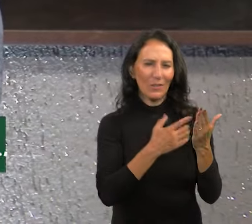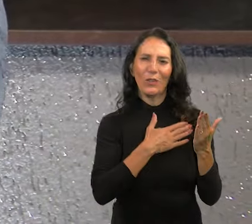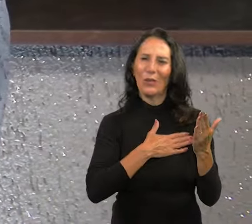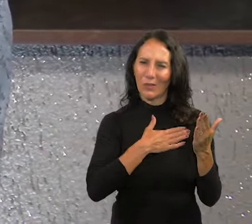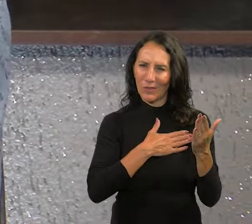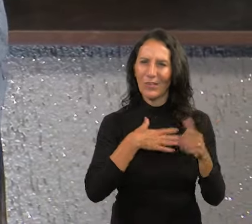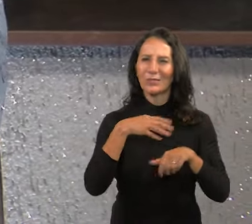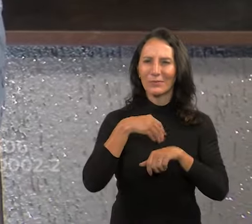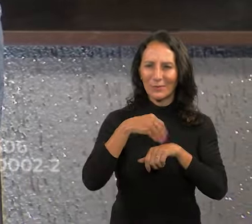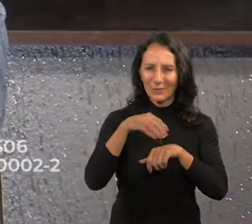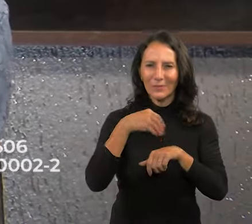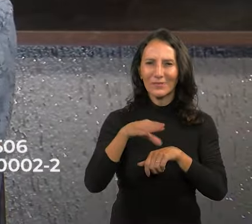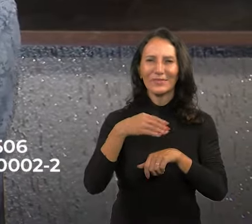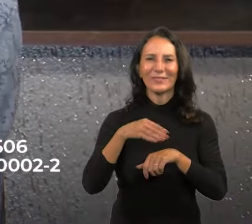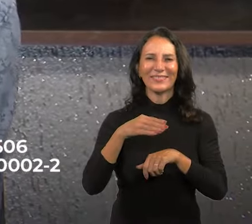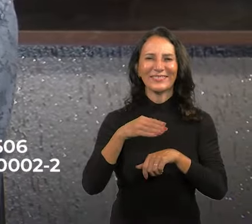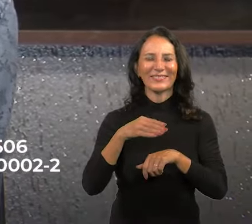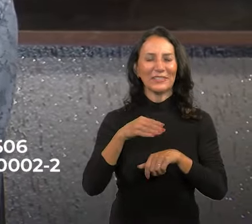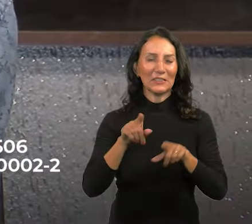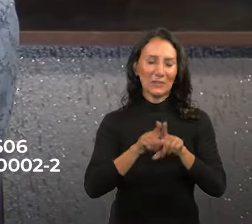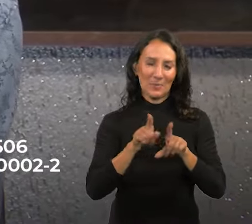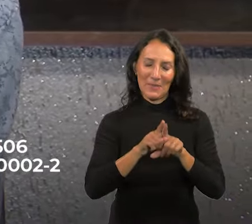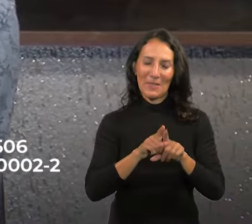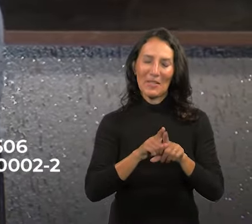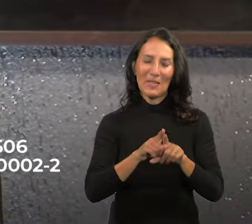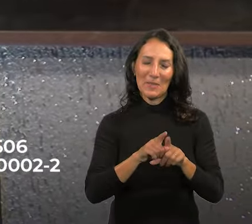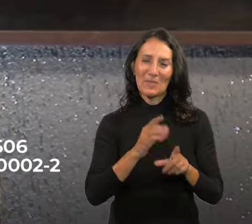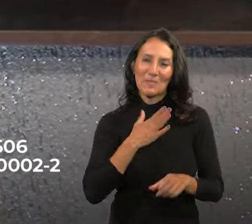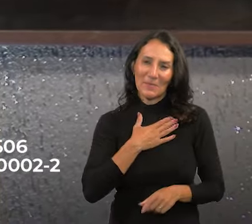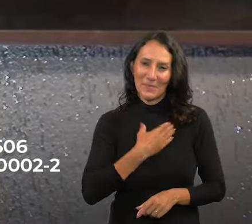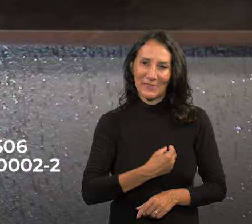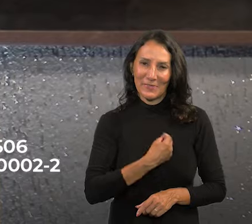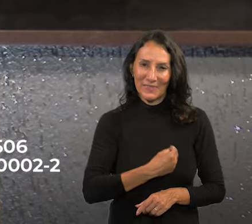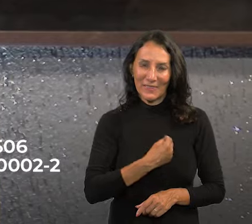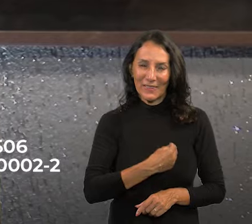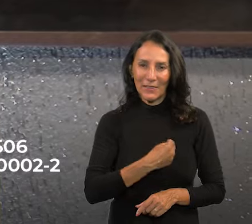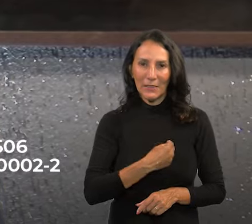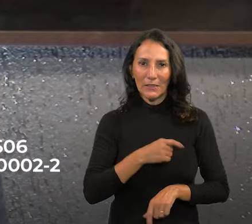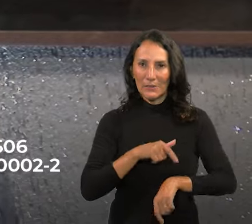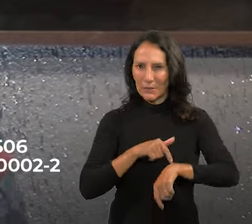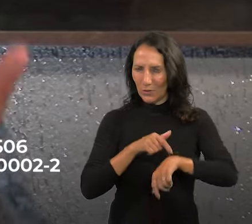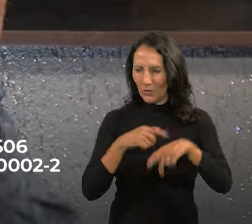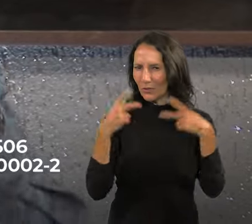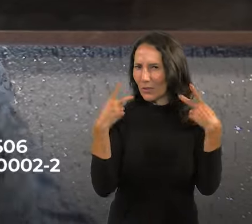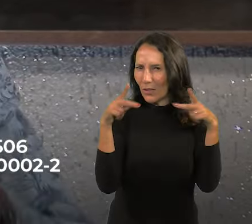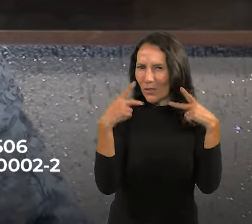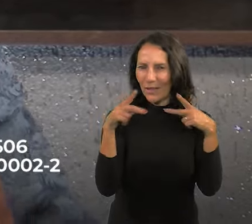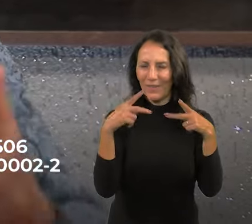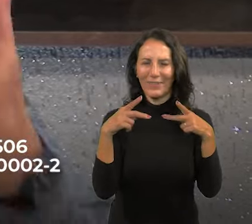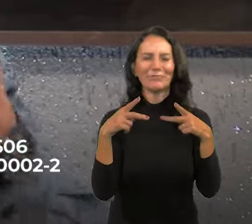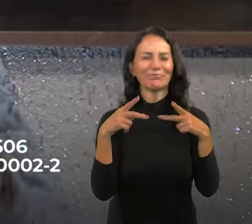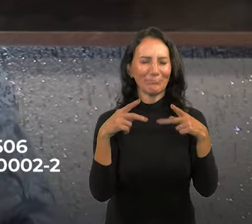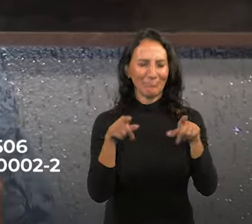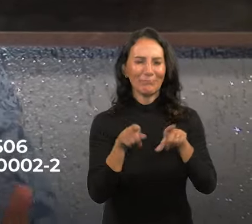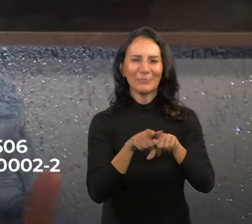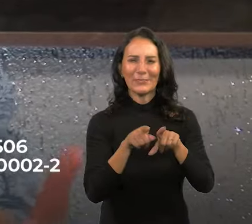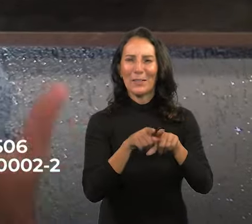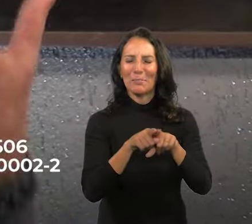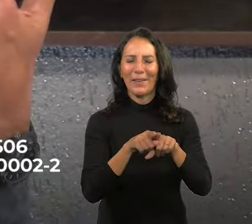os irmãos e para a minha vida também, para a minha alma, porque quando eu estou pregando, eu estou me